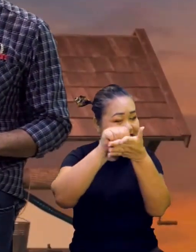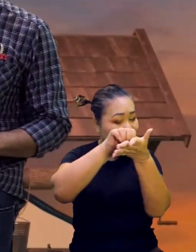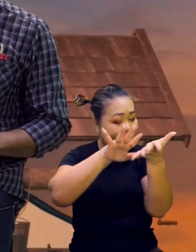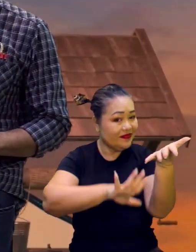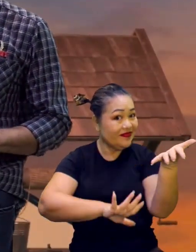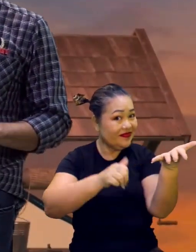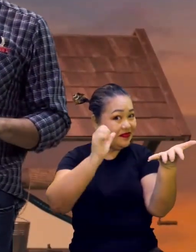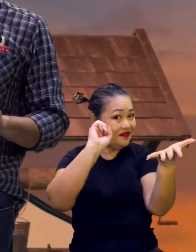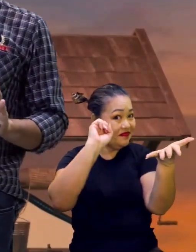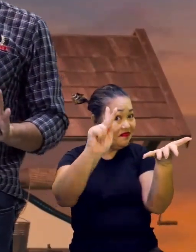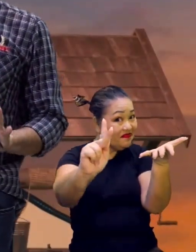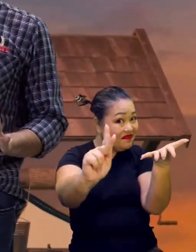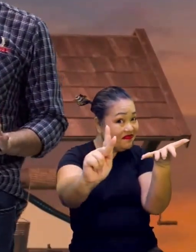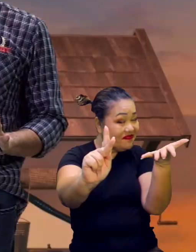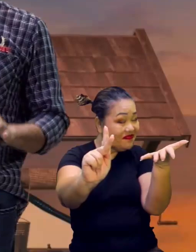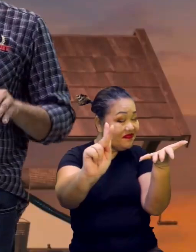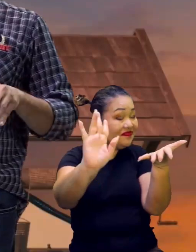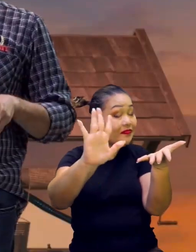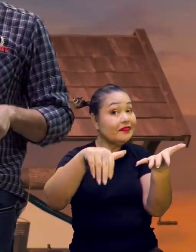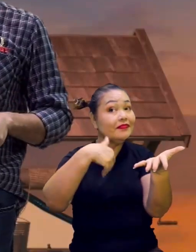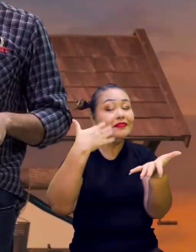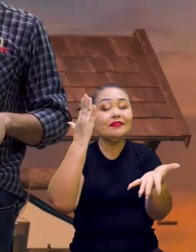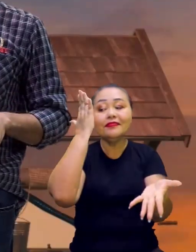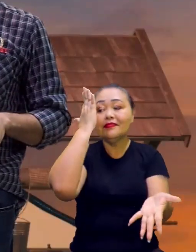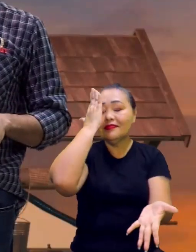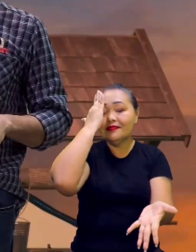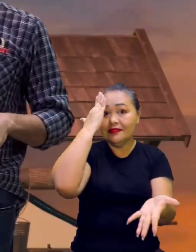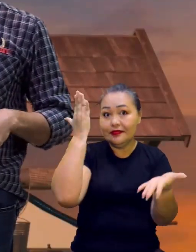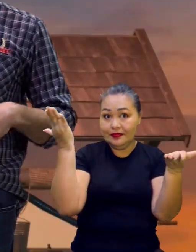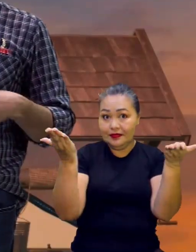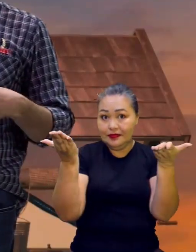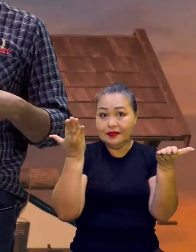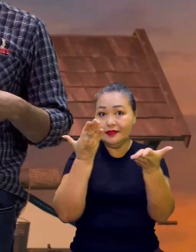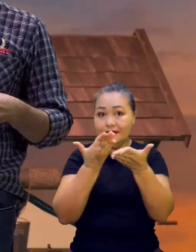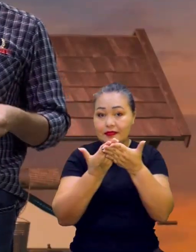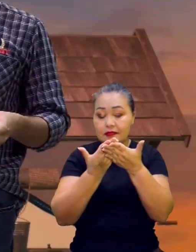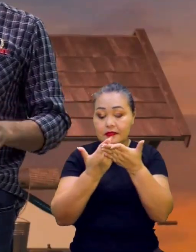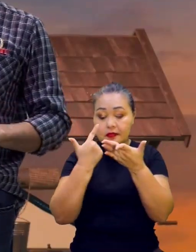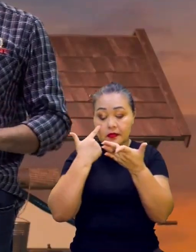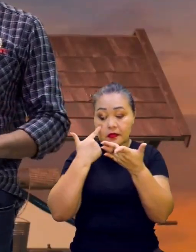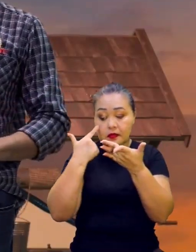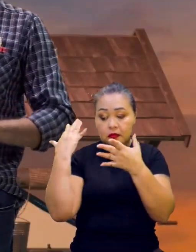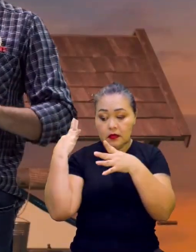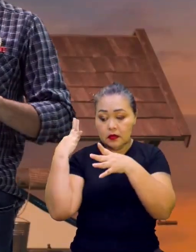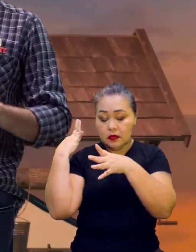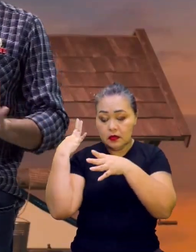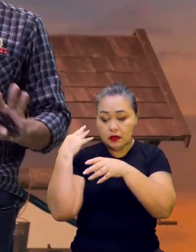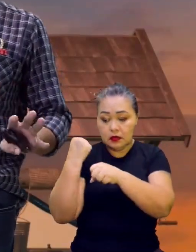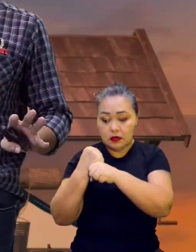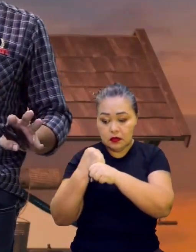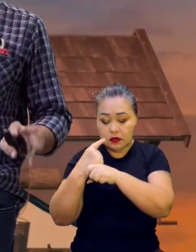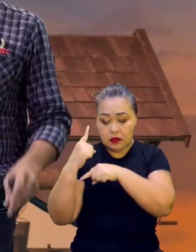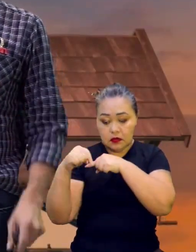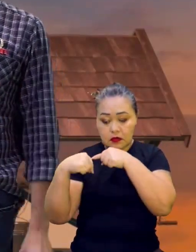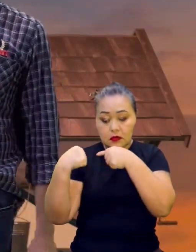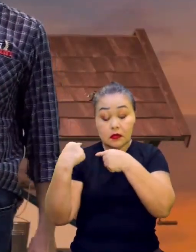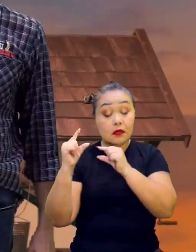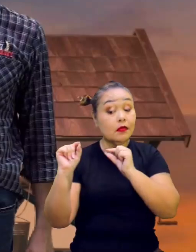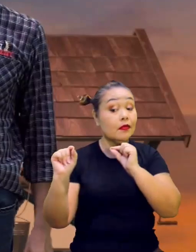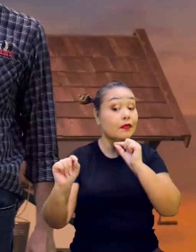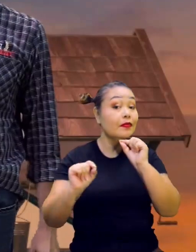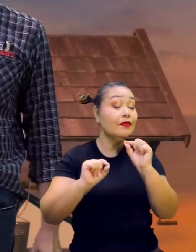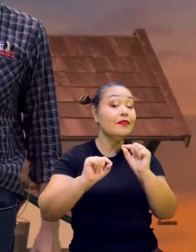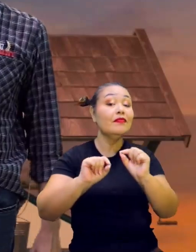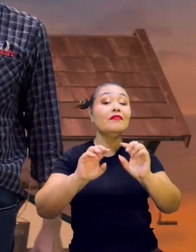atividades, ok? Então, para a gente entender a aula de agora, a gente vai rever o quê? O que são biomas. Então,